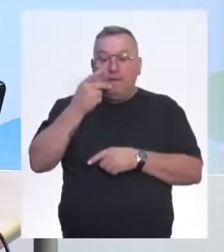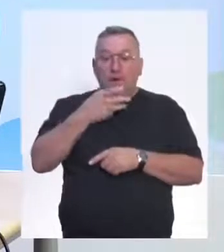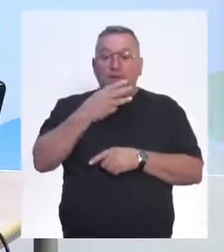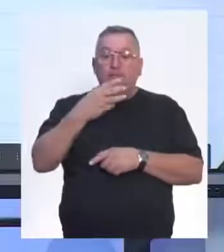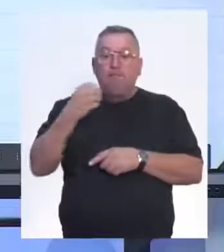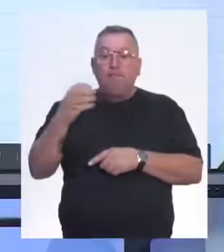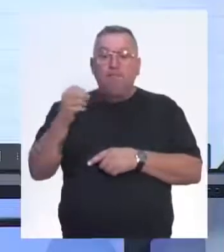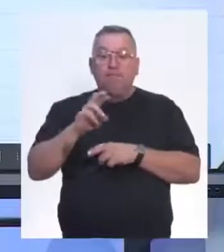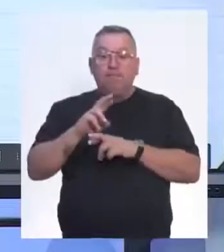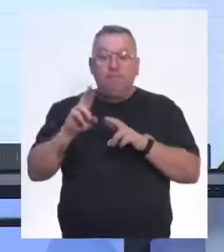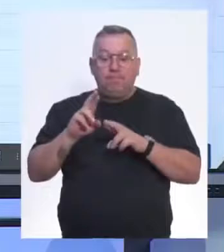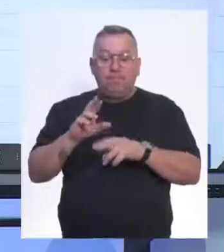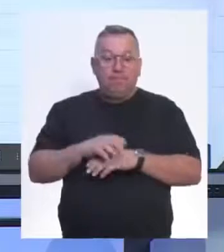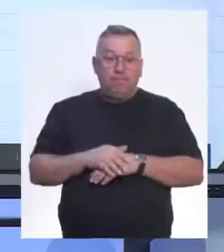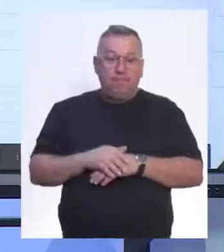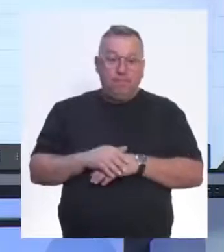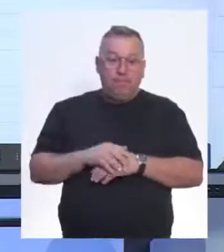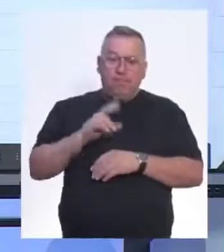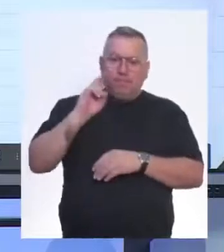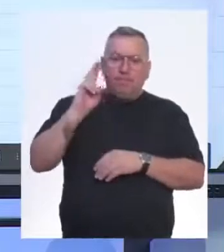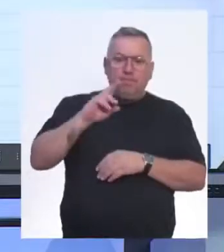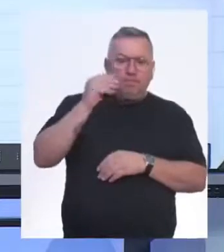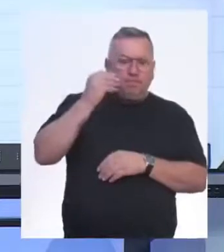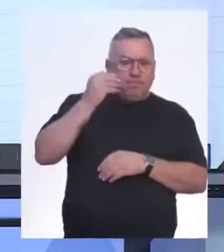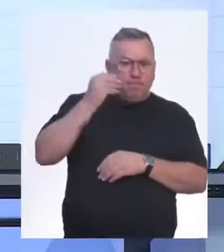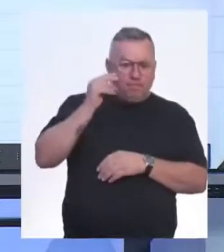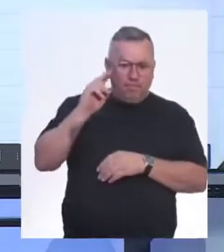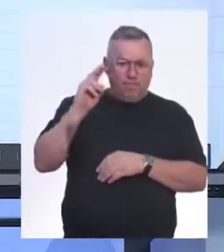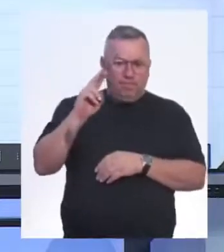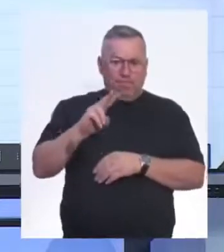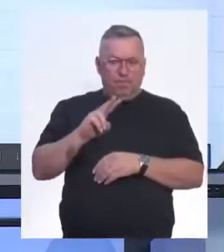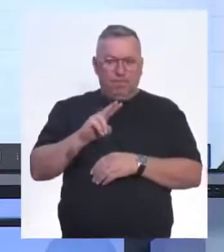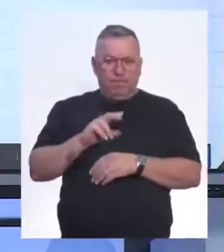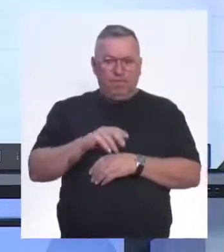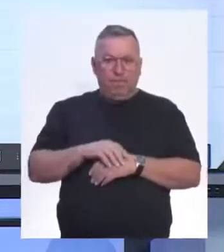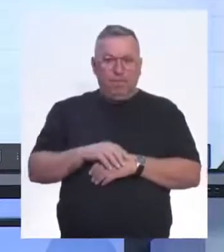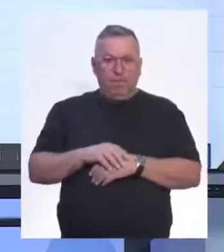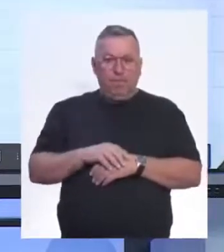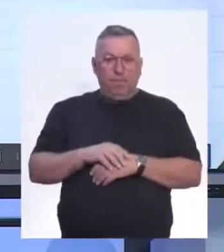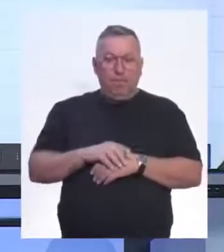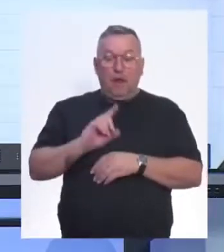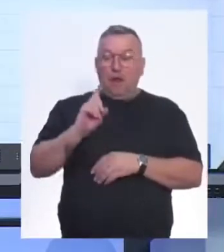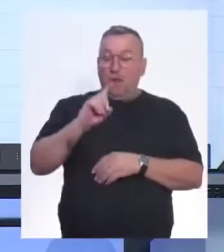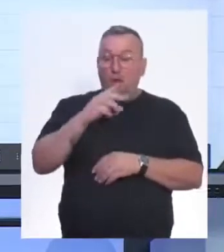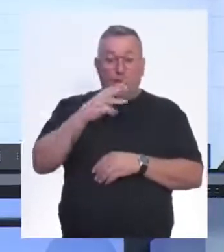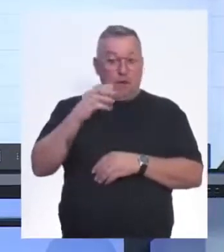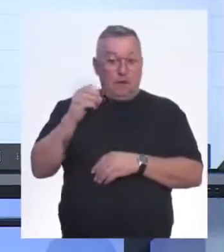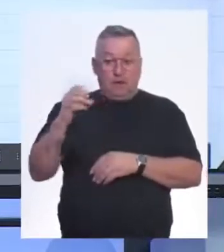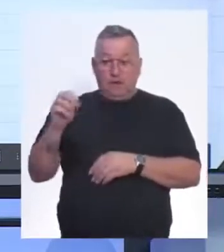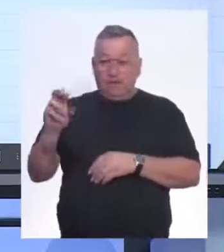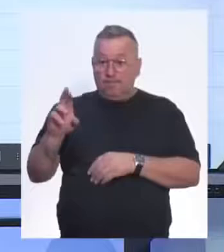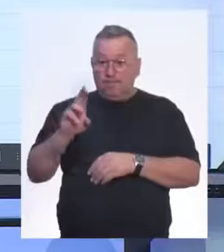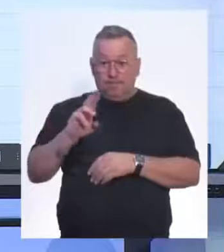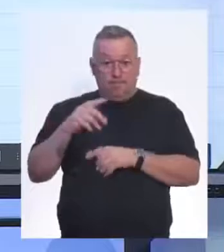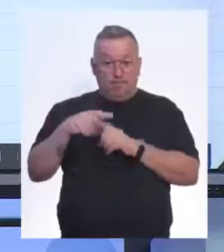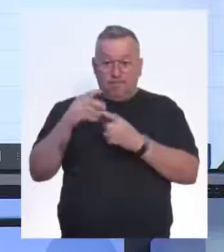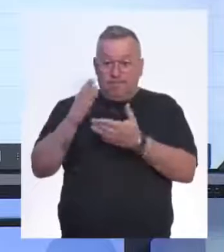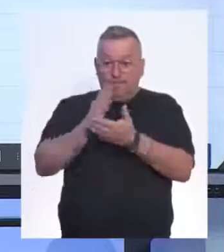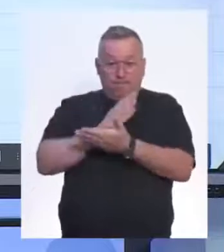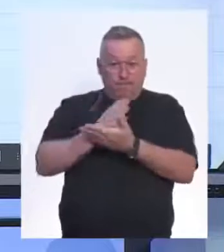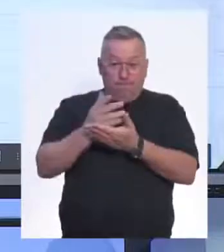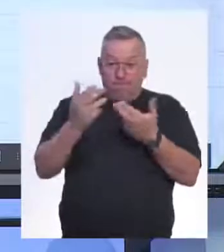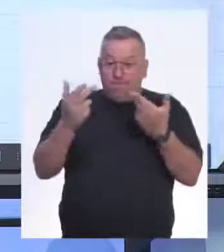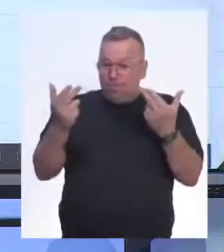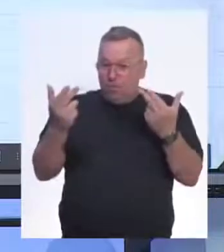agora? Beleza. Vamos tentar entender essa questão da seguinte forma. Não é 300 a resposta porque não foi dividido